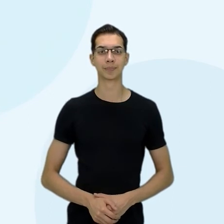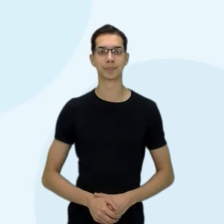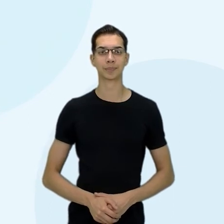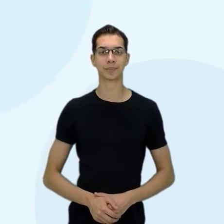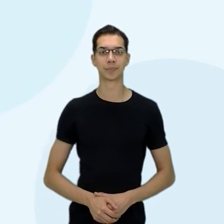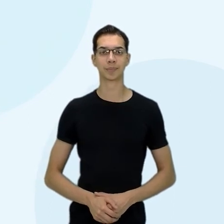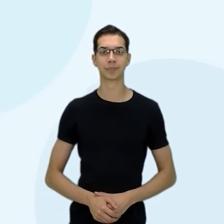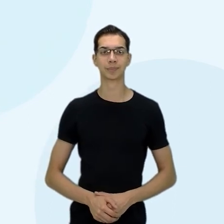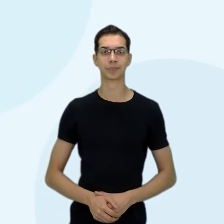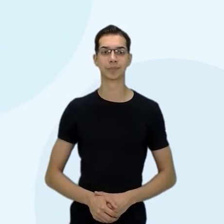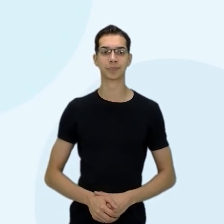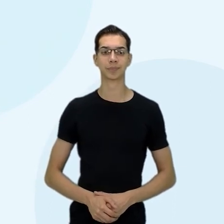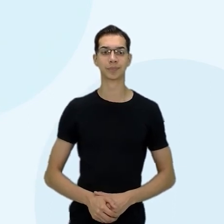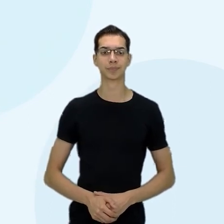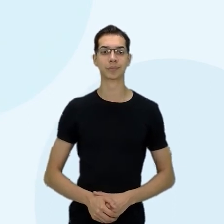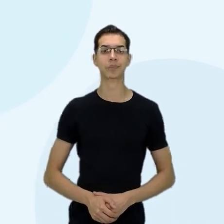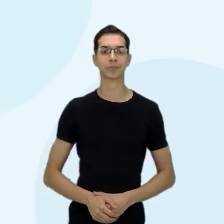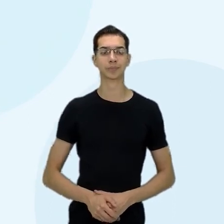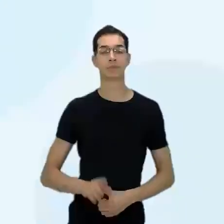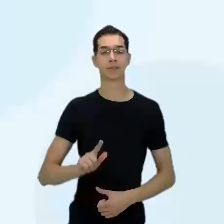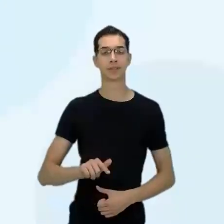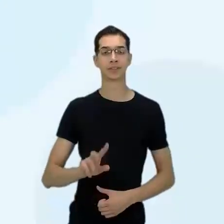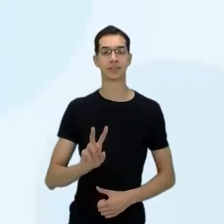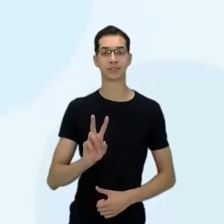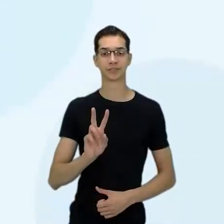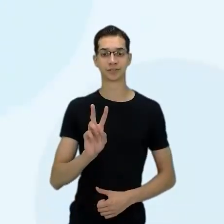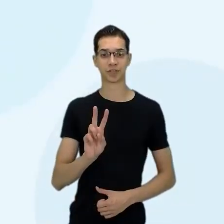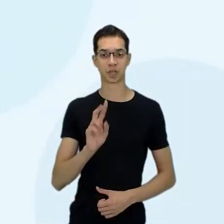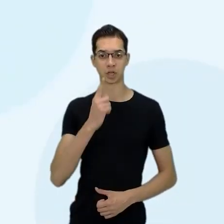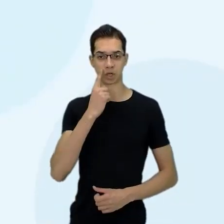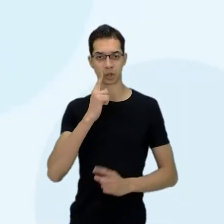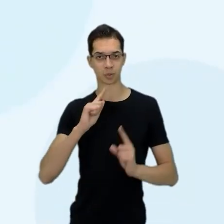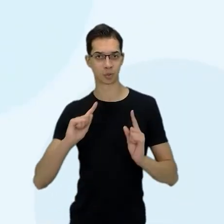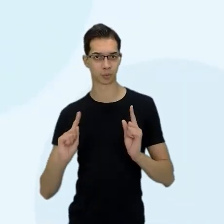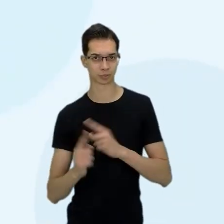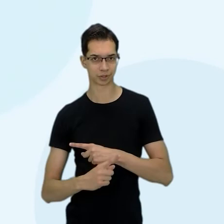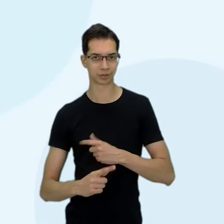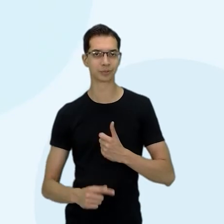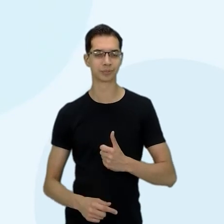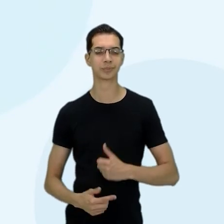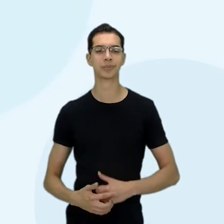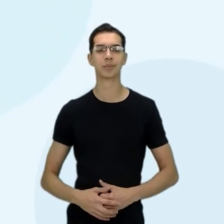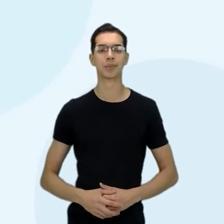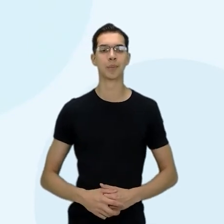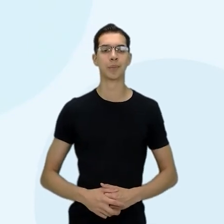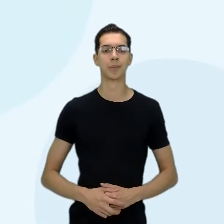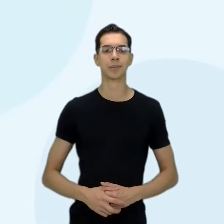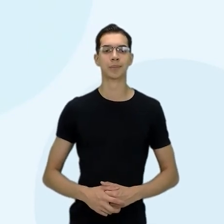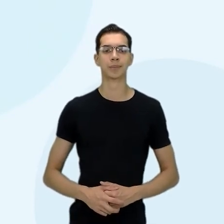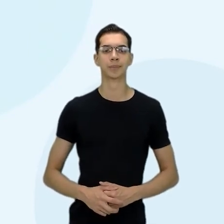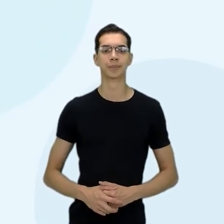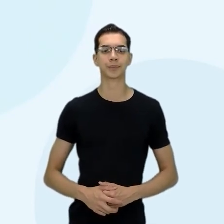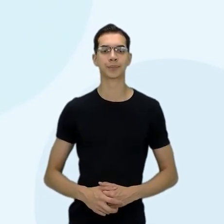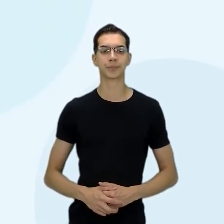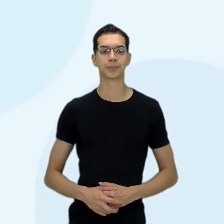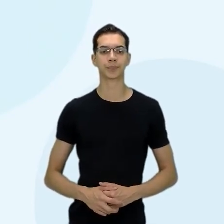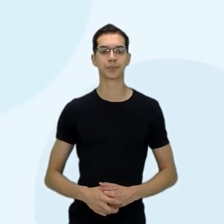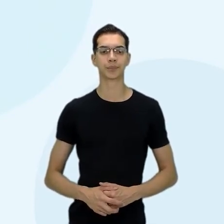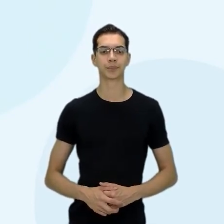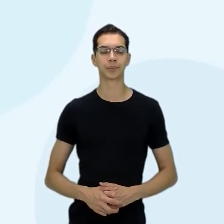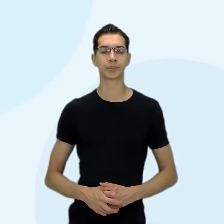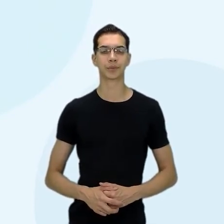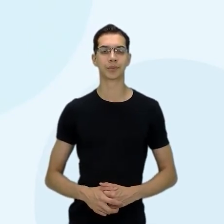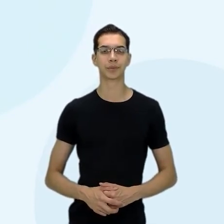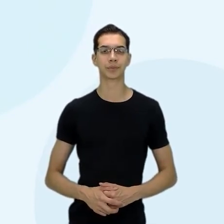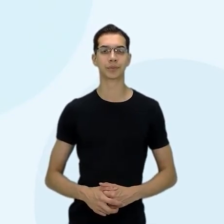Vzinho no sentido contrário, olha só. O que pode acontecer? Essas velocidades aí, elas vão, na